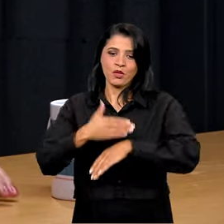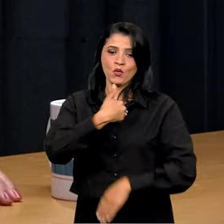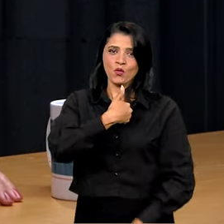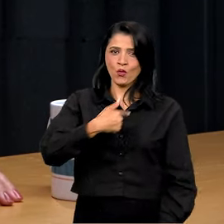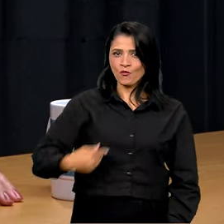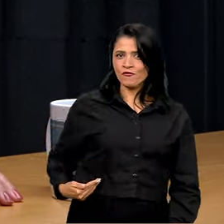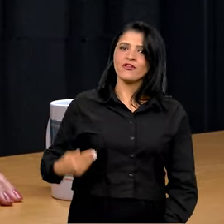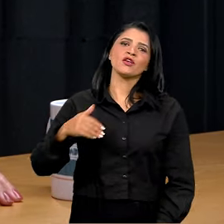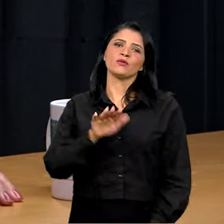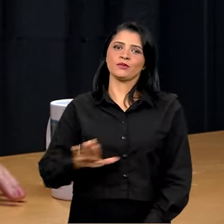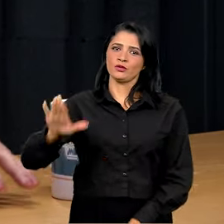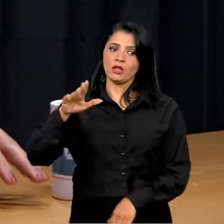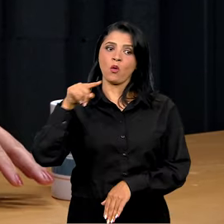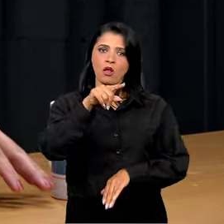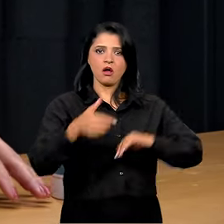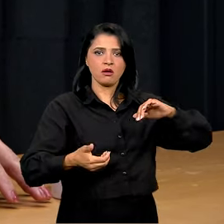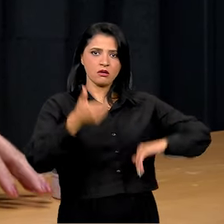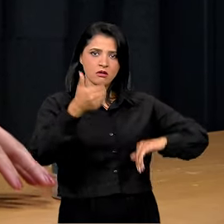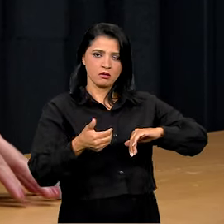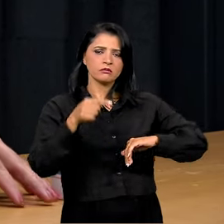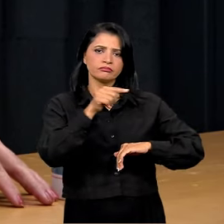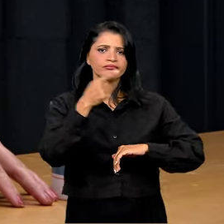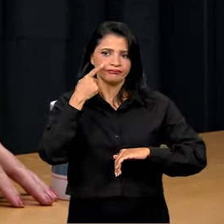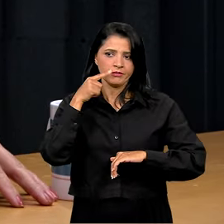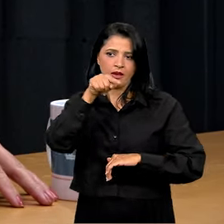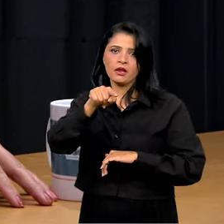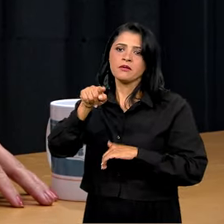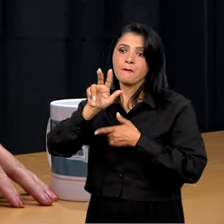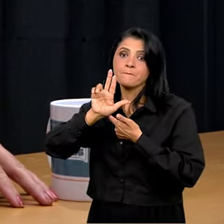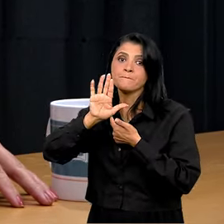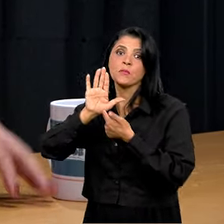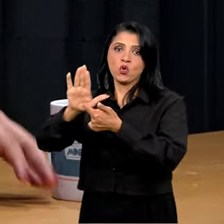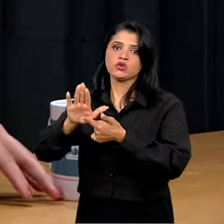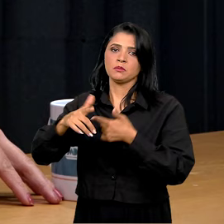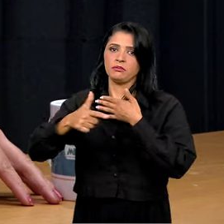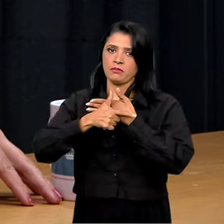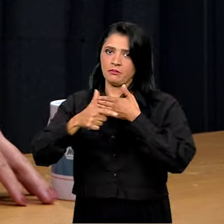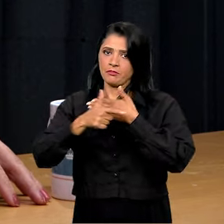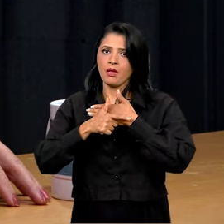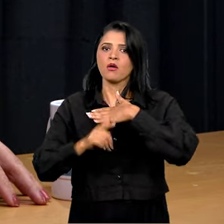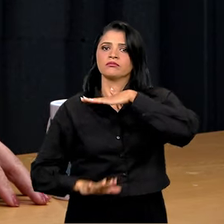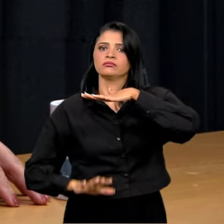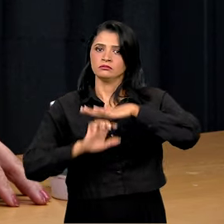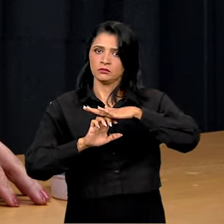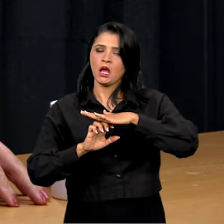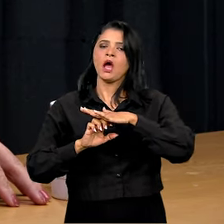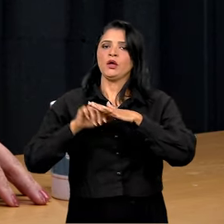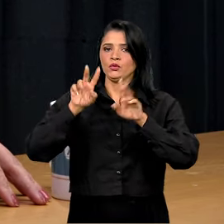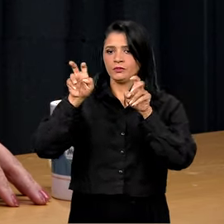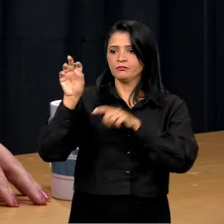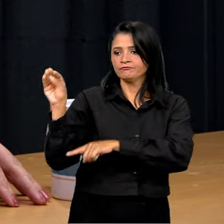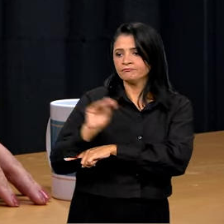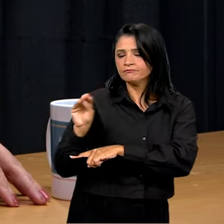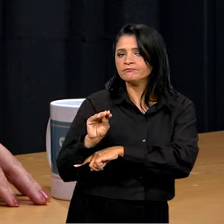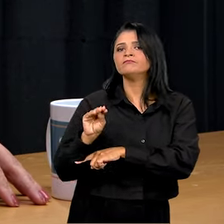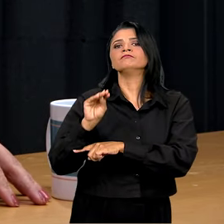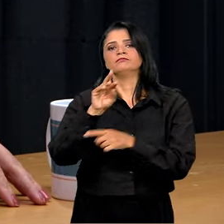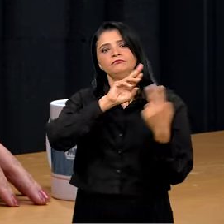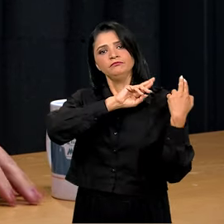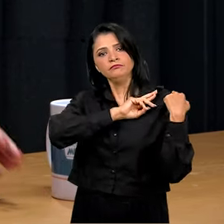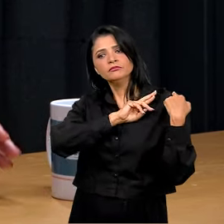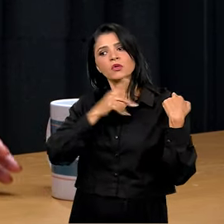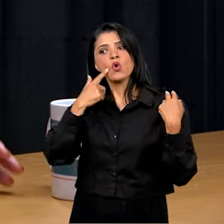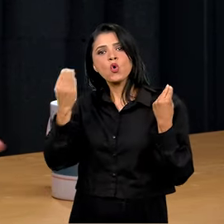Governo Federal ao congresso nacional ele enfatiza o papel do estado na provisão de cuidados assim como a corresponsabilidade por essa